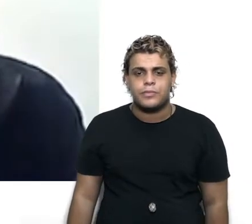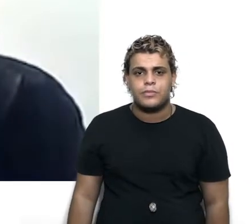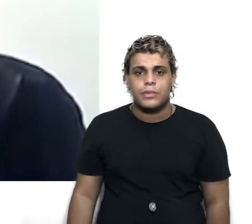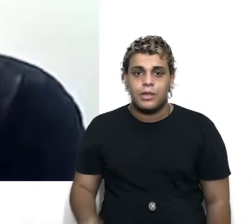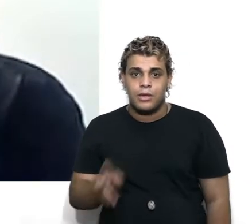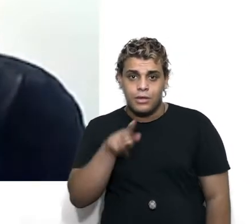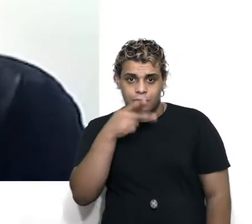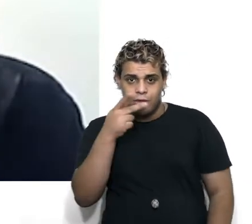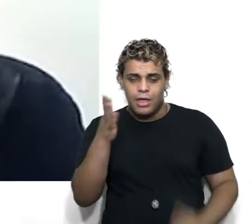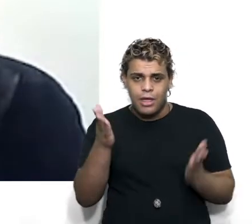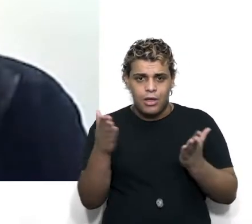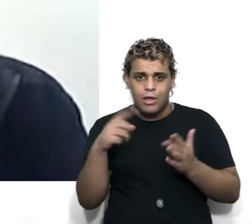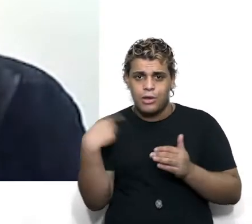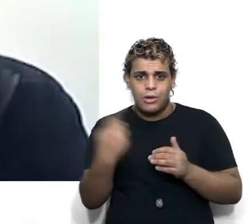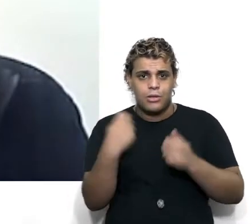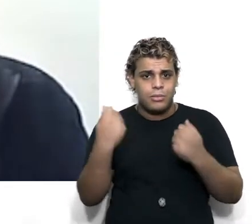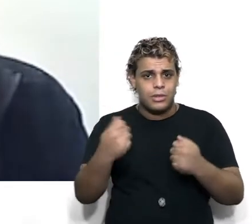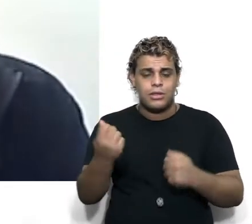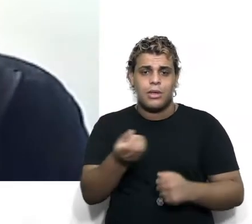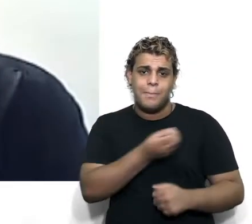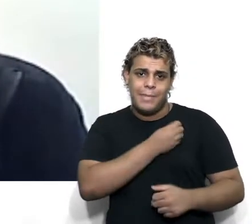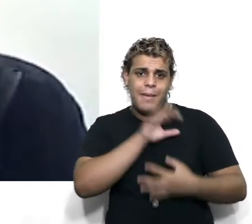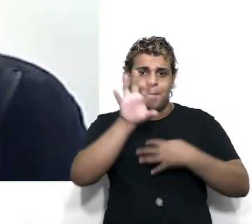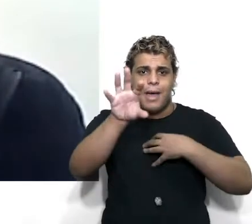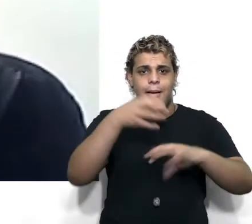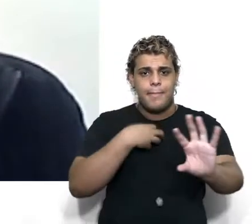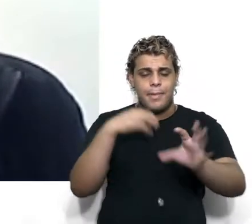precisamos da presença humana, não é?